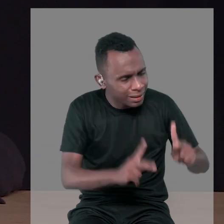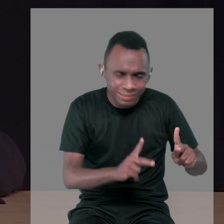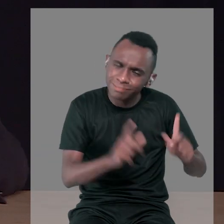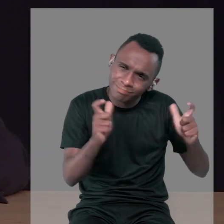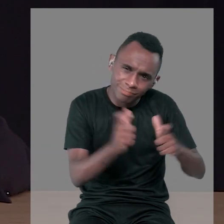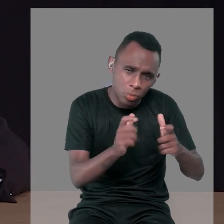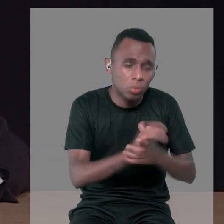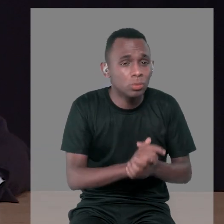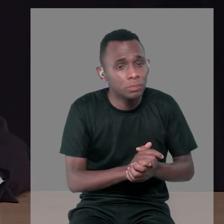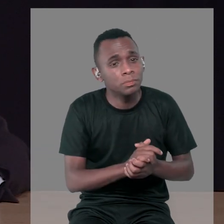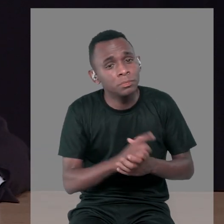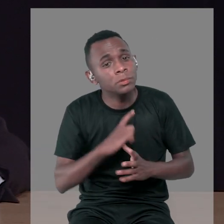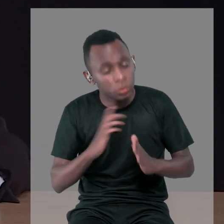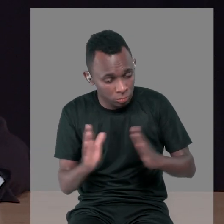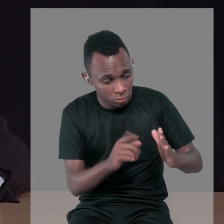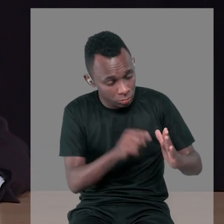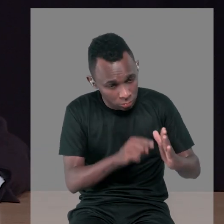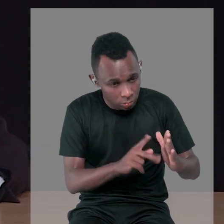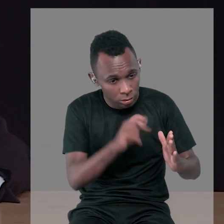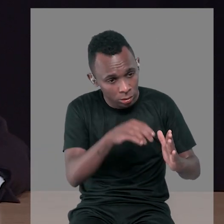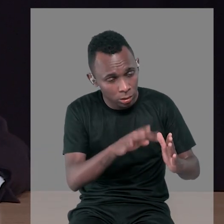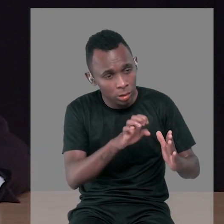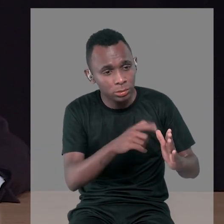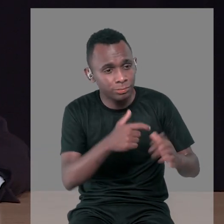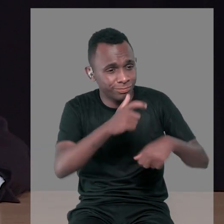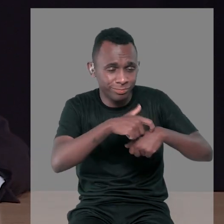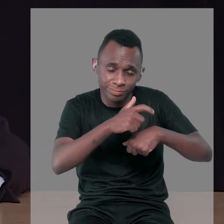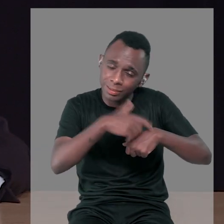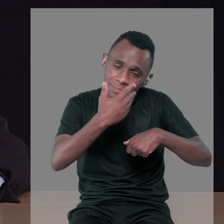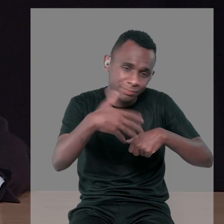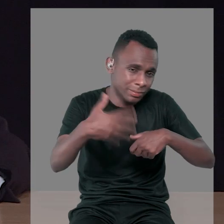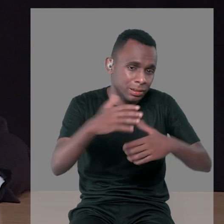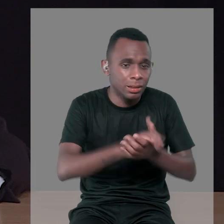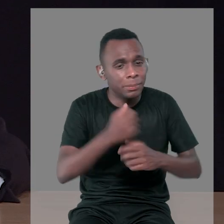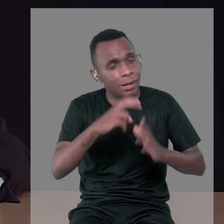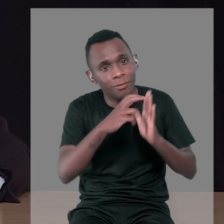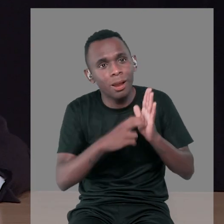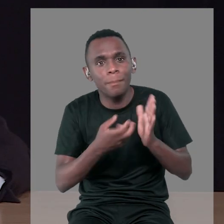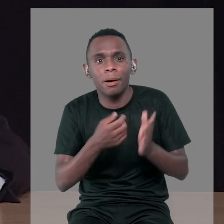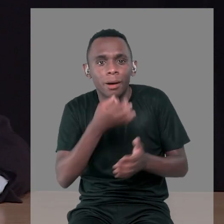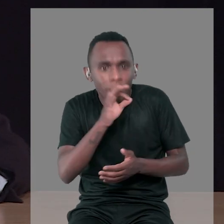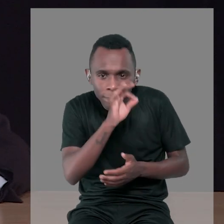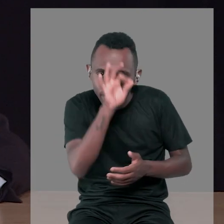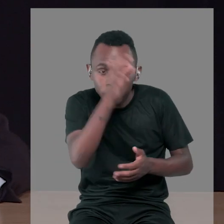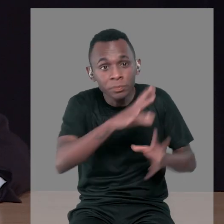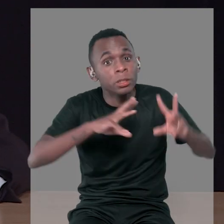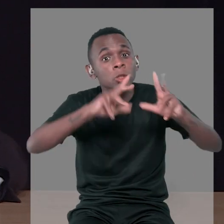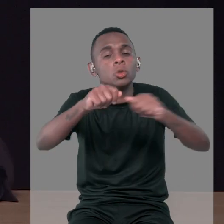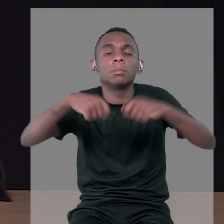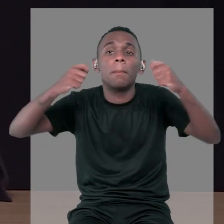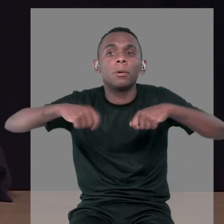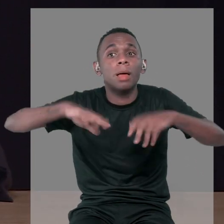sobre Kant, mas a gente teria que ter, né, pedido café da manhã, né, para todos aqui, para a gente poder ficar até amanhã, para eu seguir o roteiro